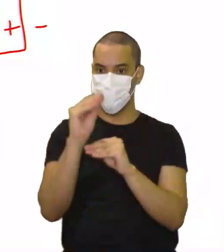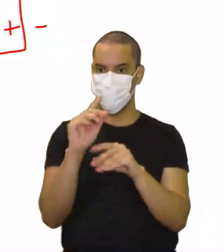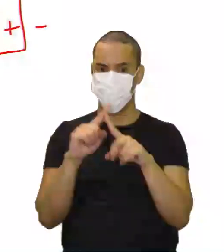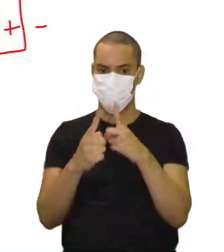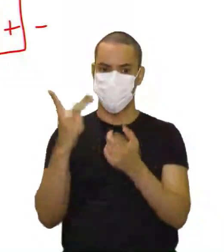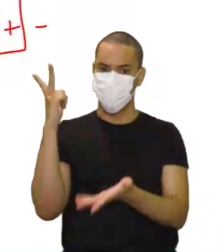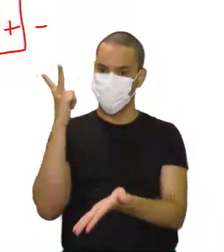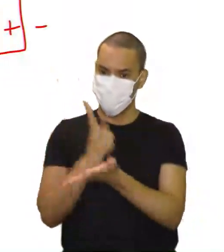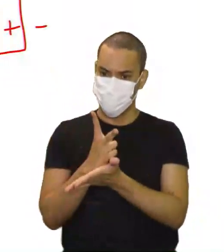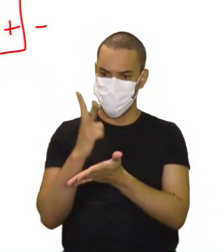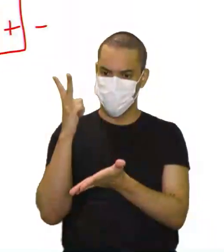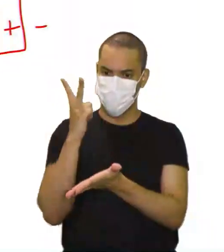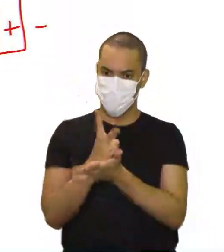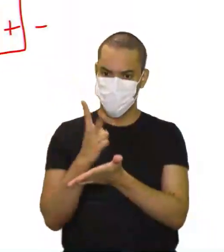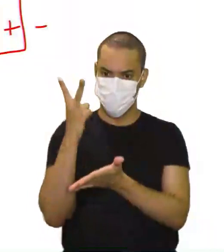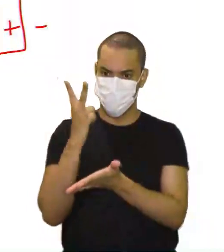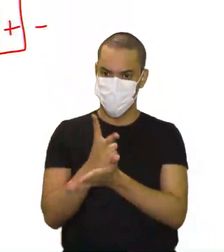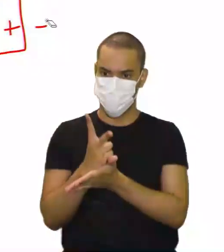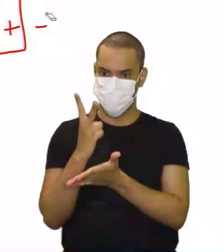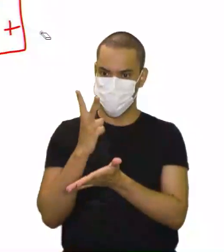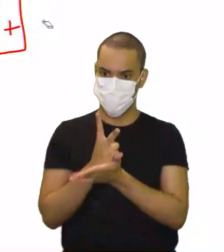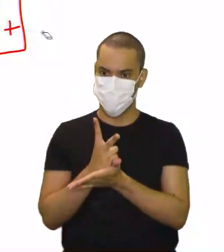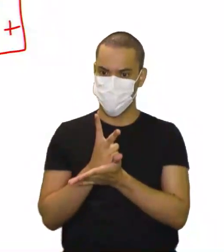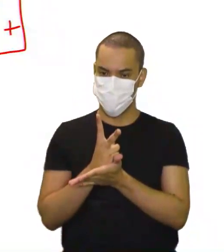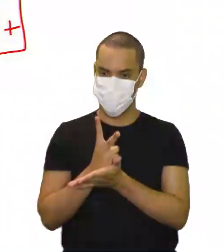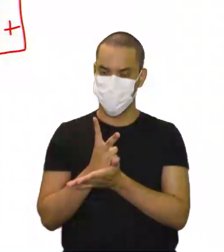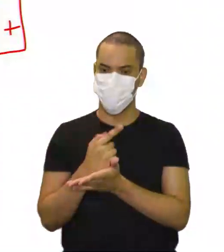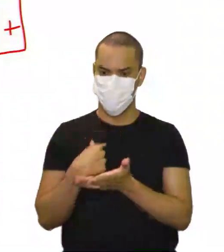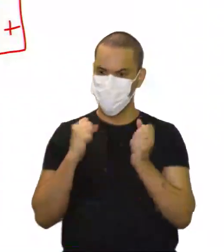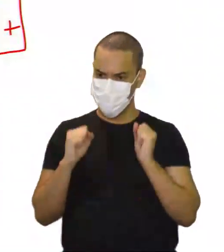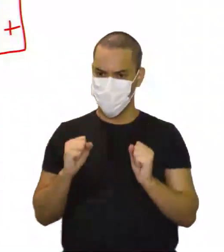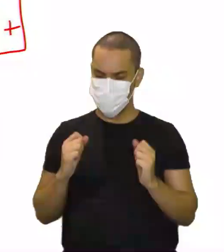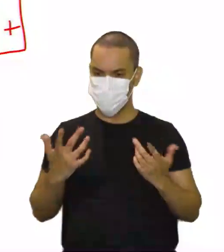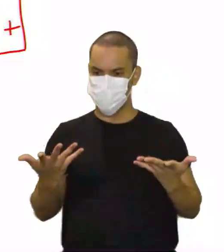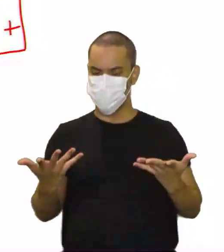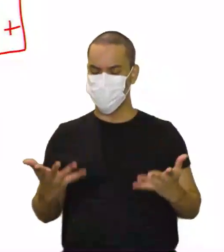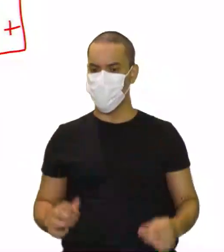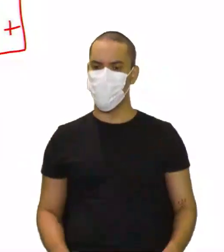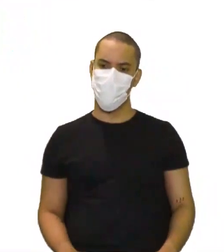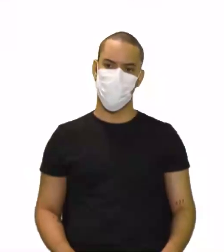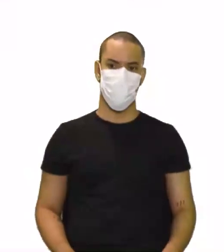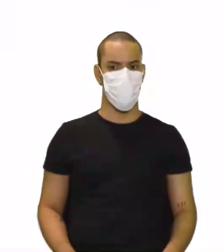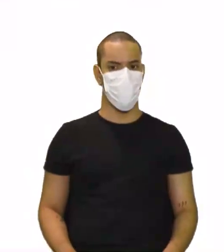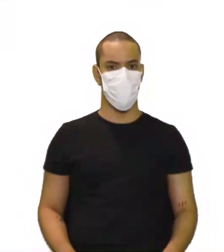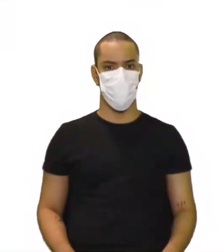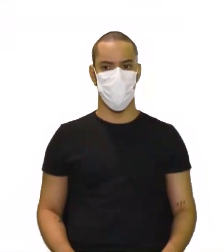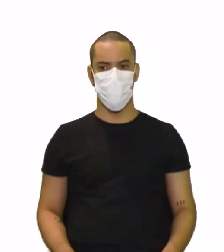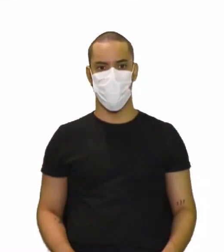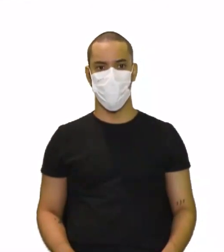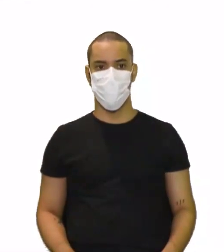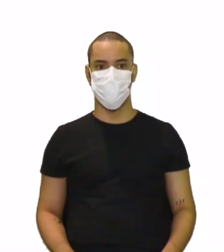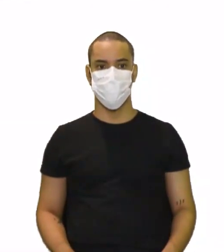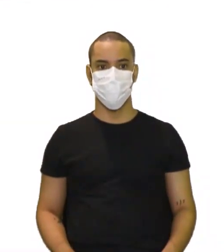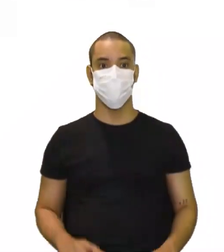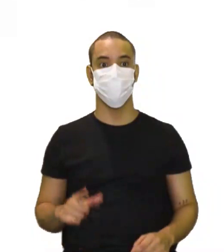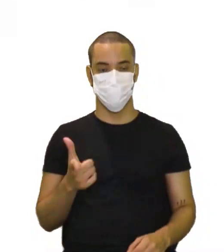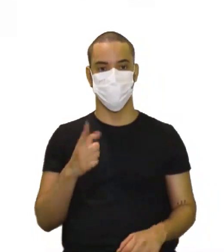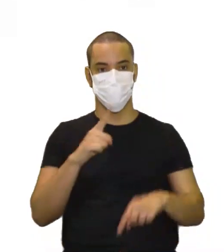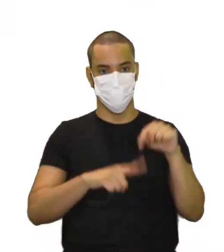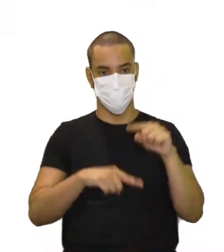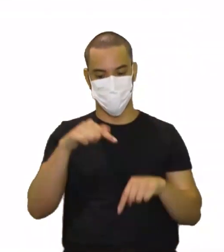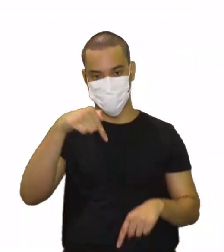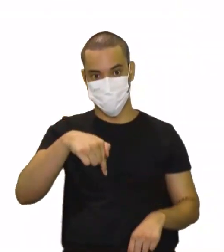continua com os polos? Eu posso ter isso? Vamos ver a próxima. As cargas